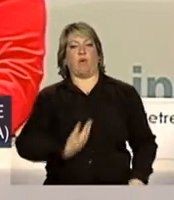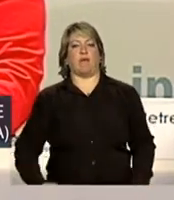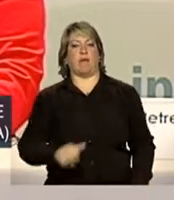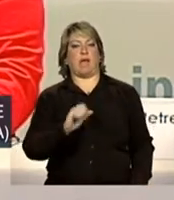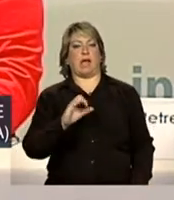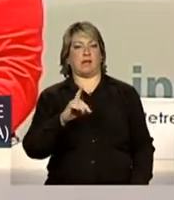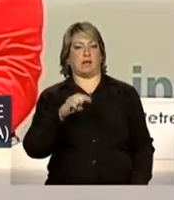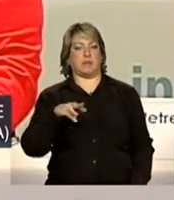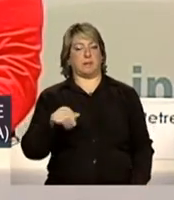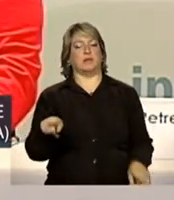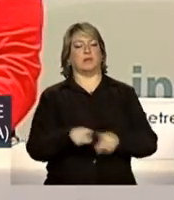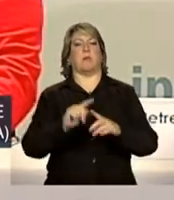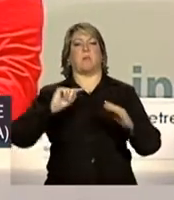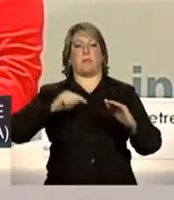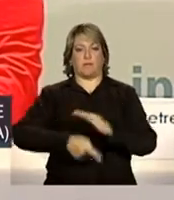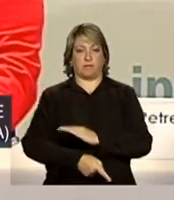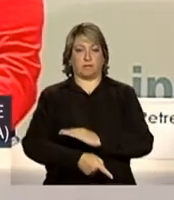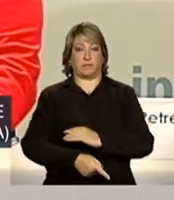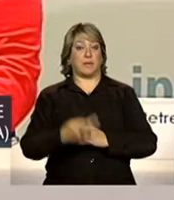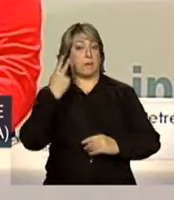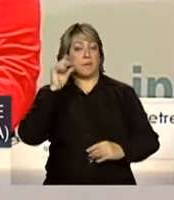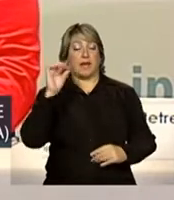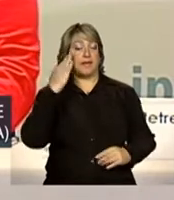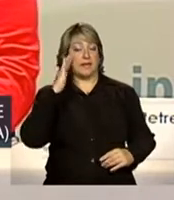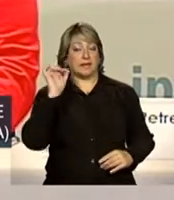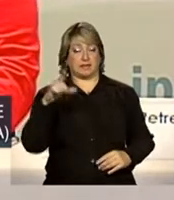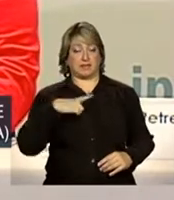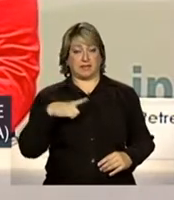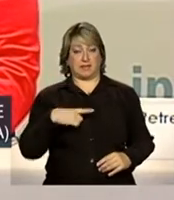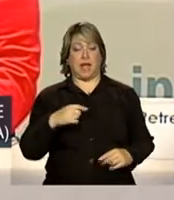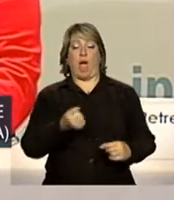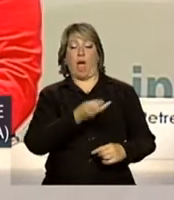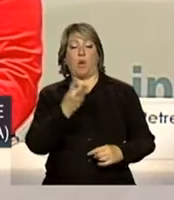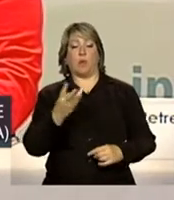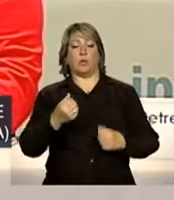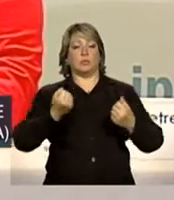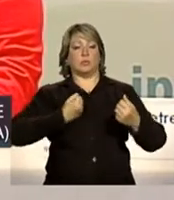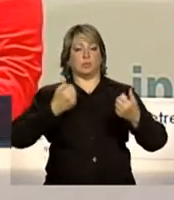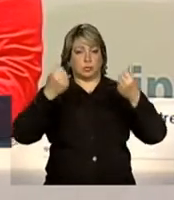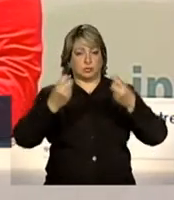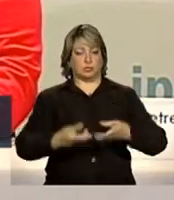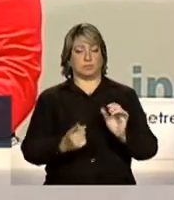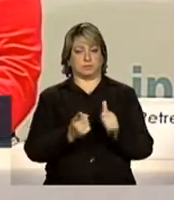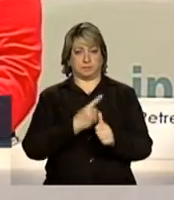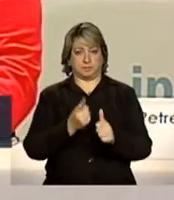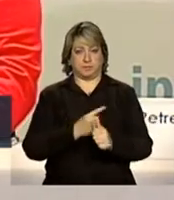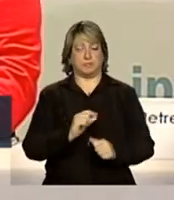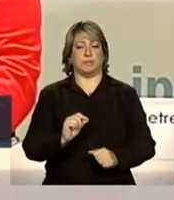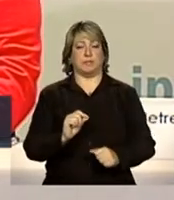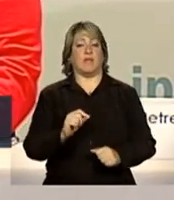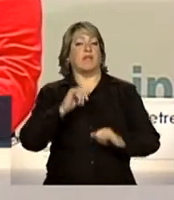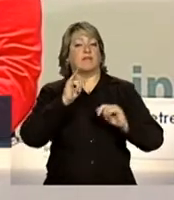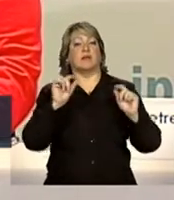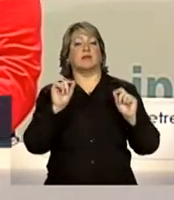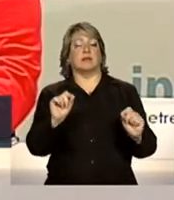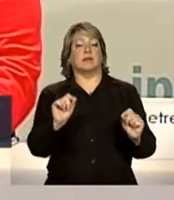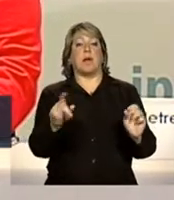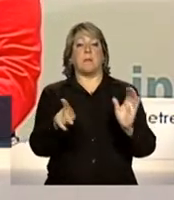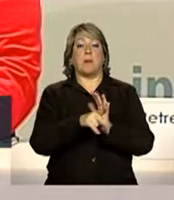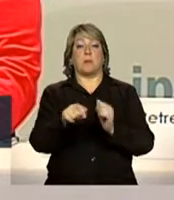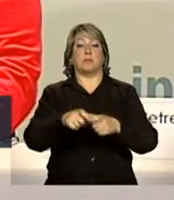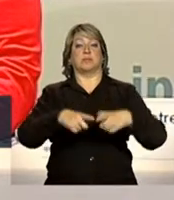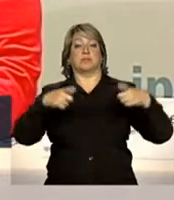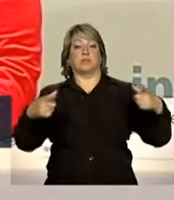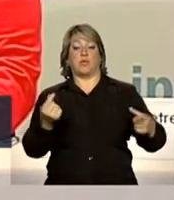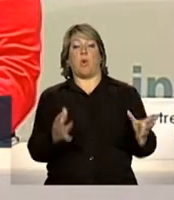ter ideia do vulto da mudança, citamos alguns números elucidativos. Em primeiro lugar, destacamos a própria expansão